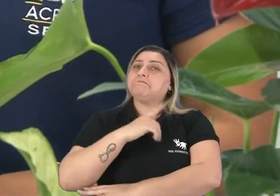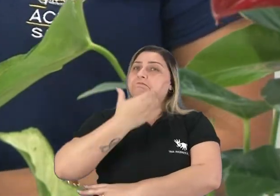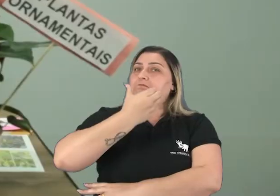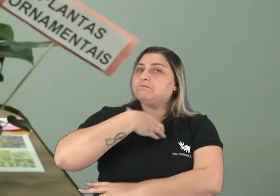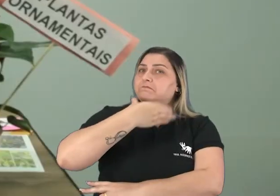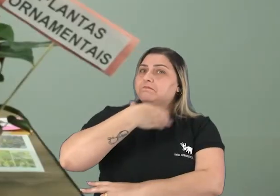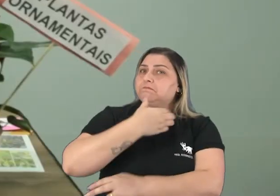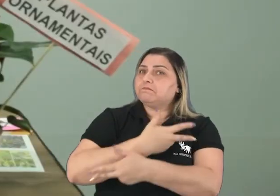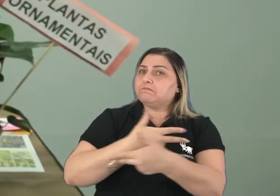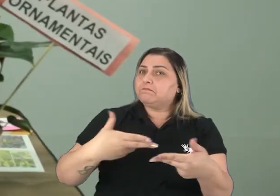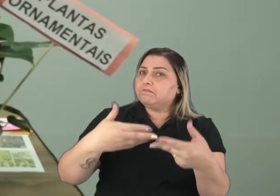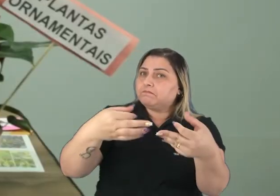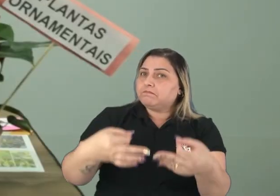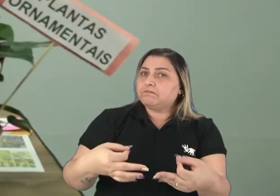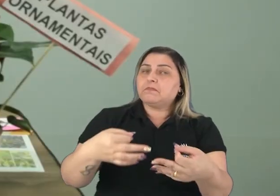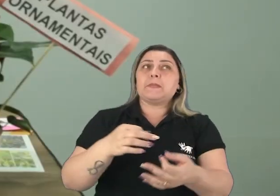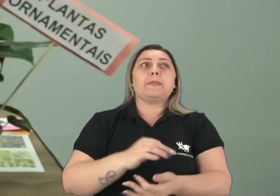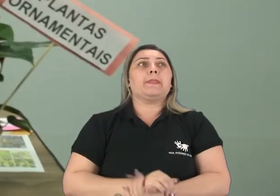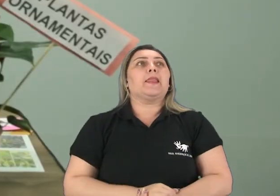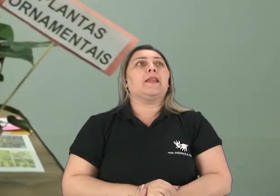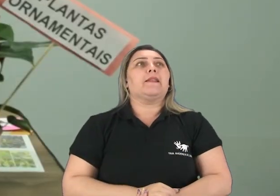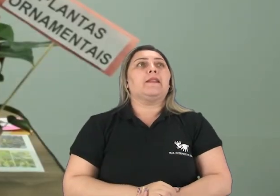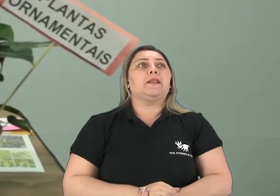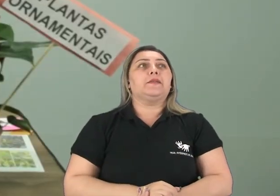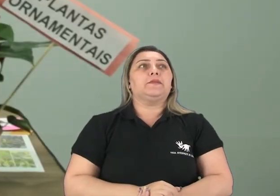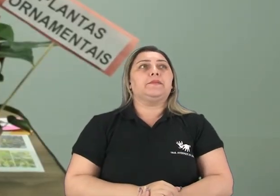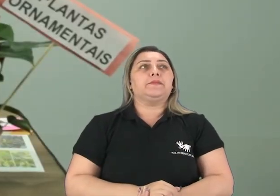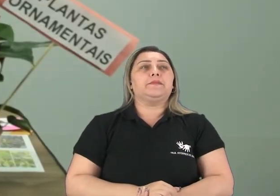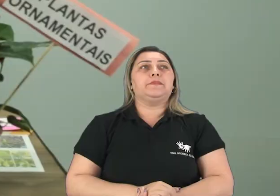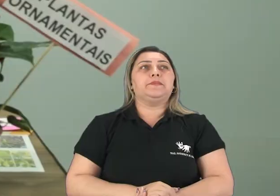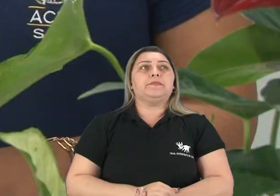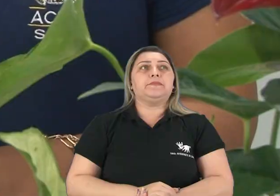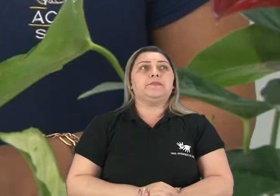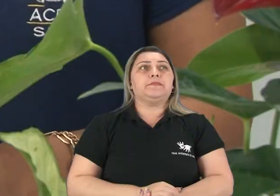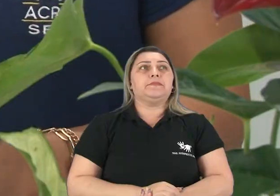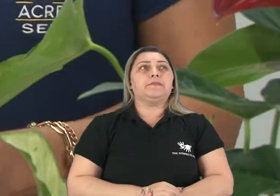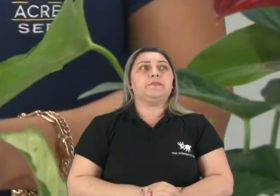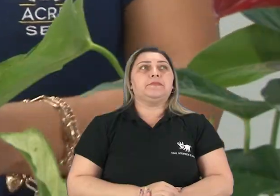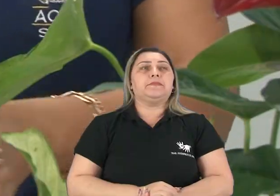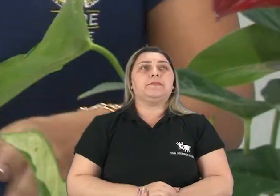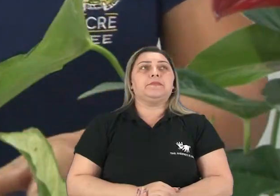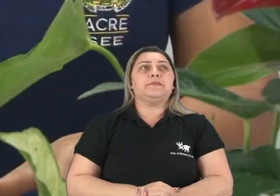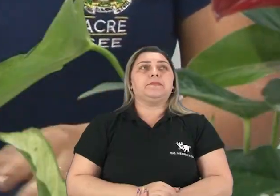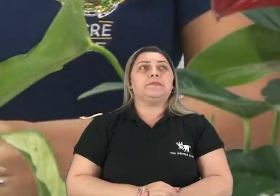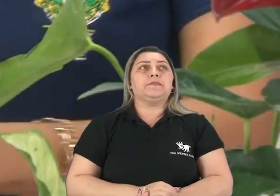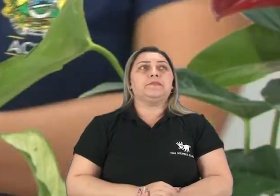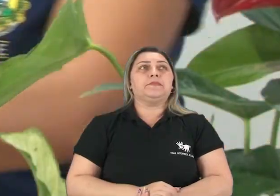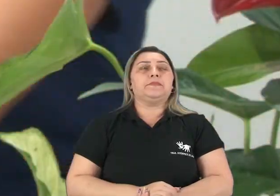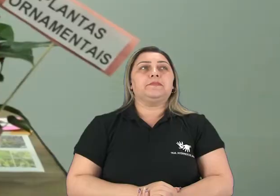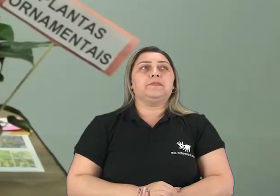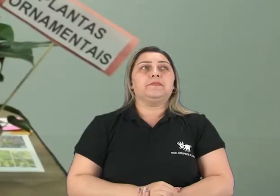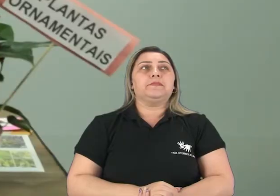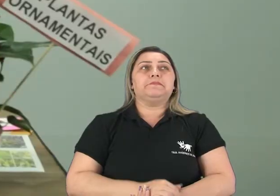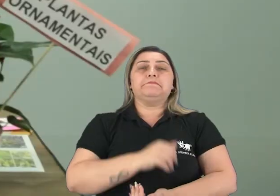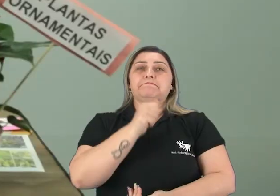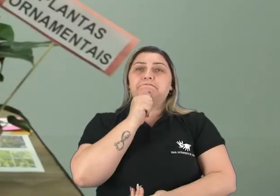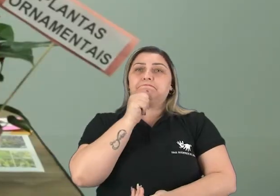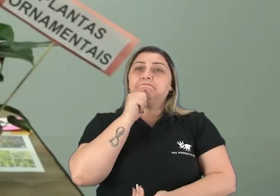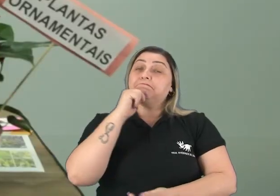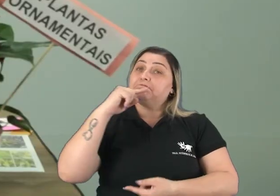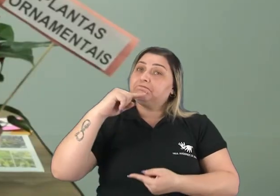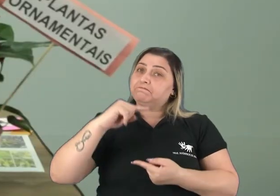frutífera, certo? Vou colocar aqui, uma árvore frutífera, que ainda é uma